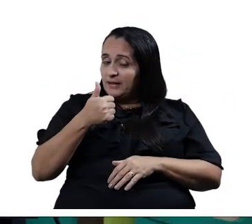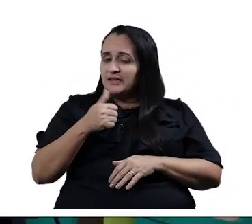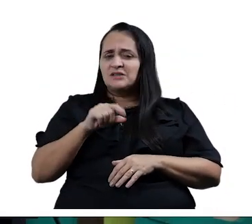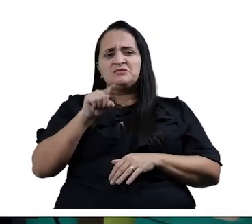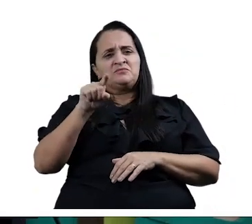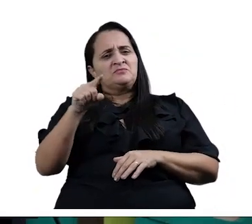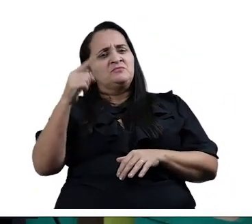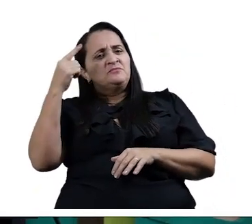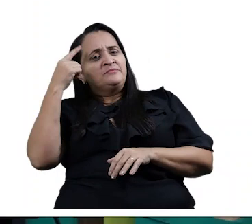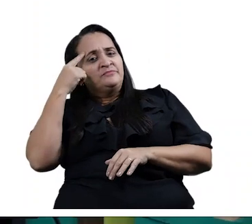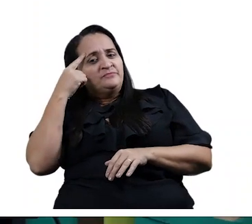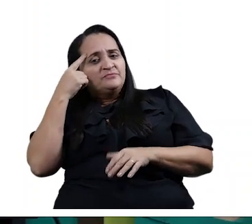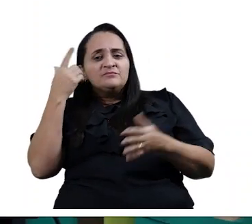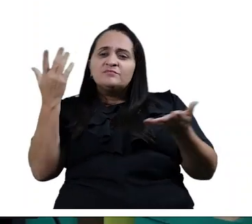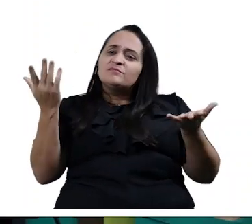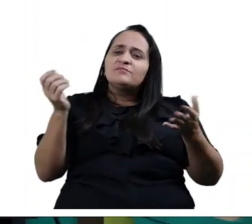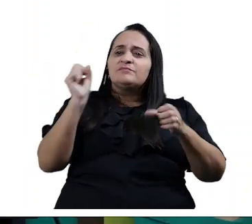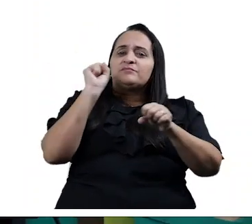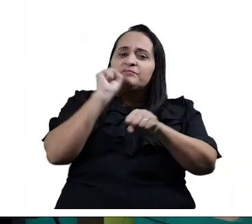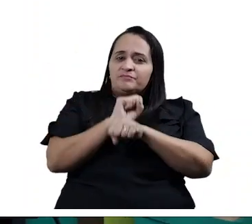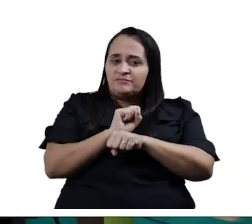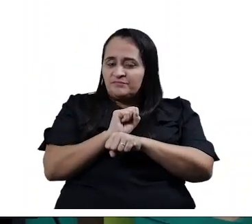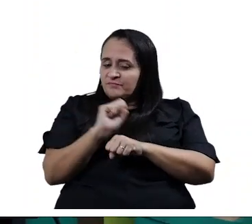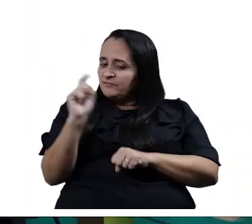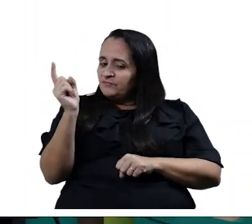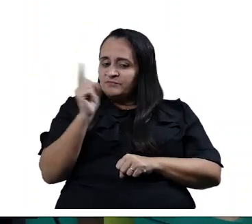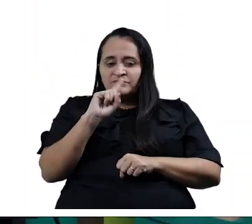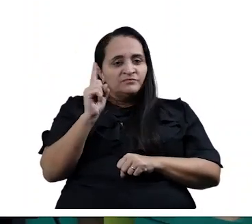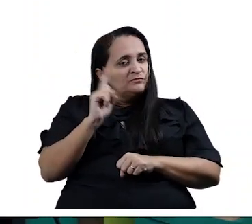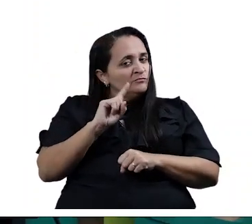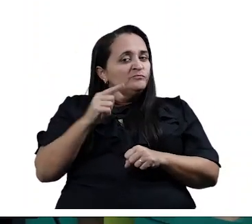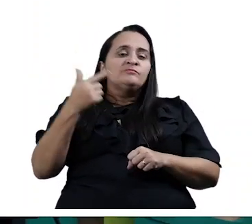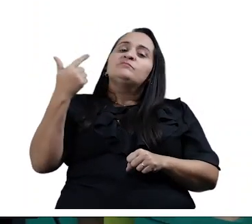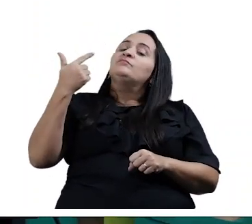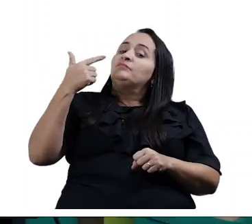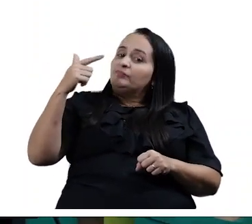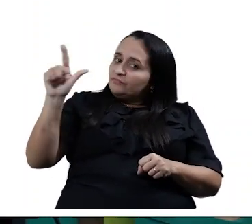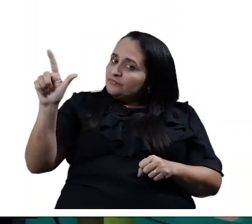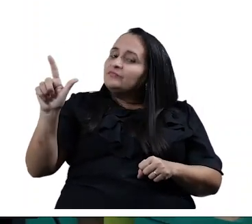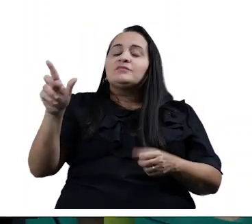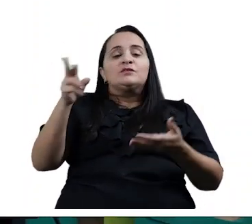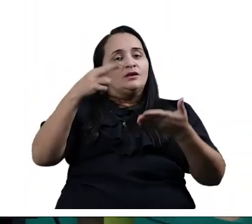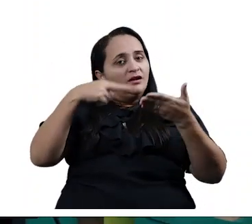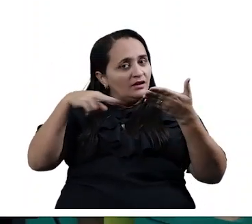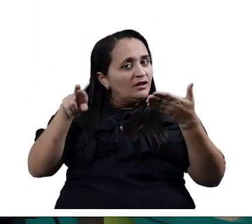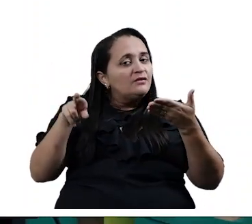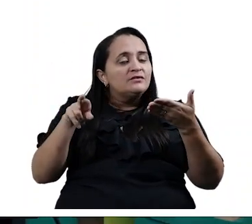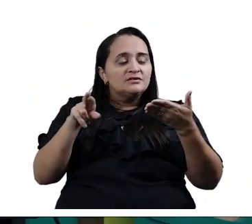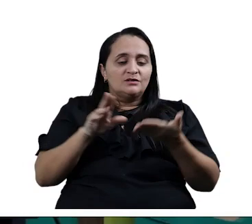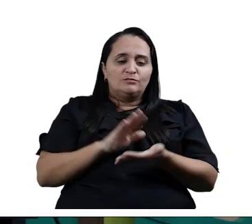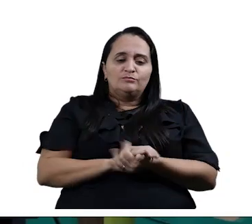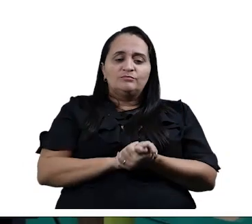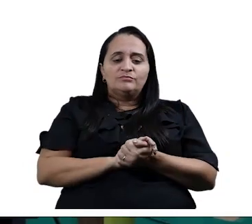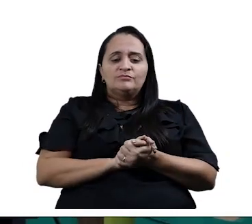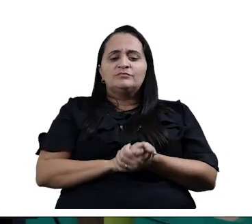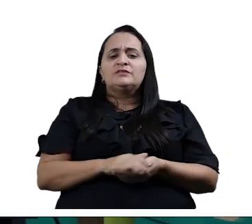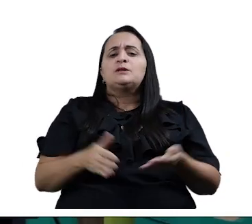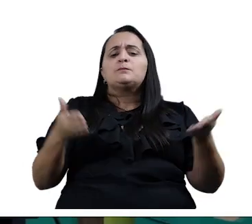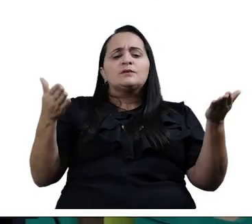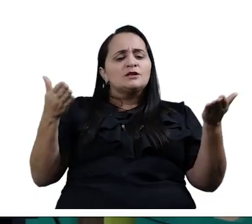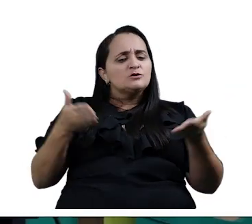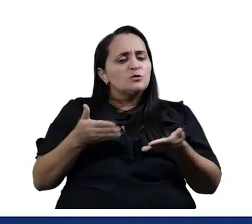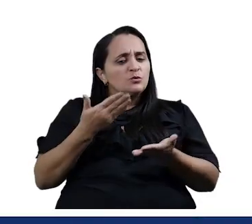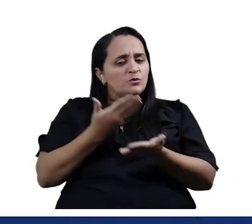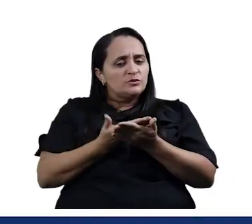Então, não pense aí que vai parar por aqui, porque nós ainda temos outra aula de revisão. Mas nessa aula